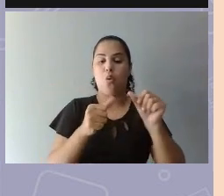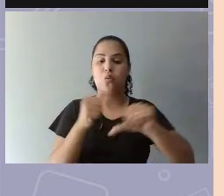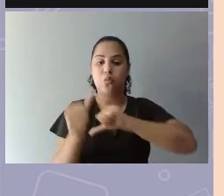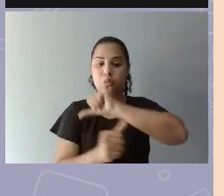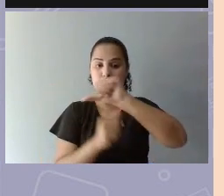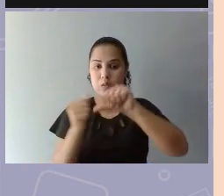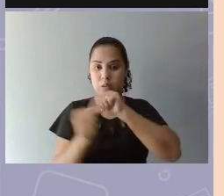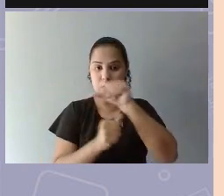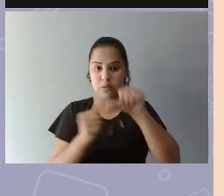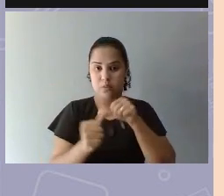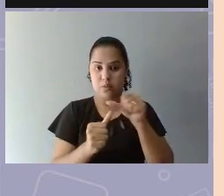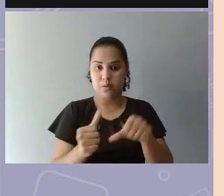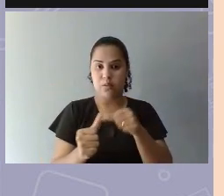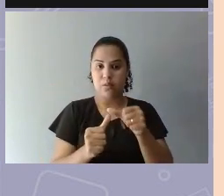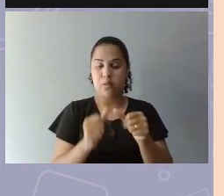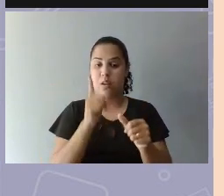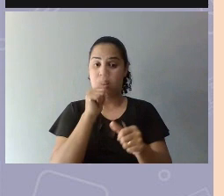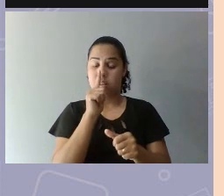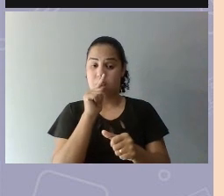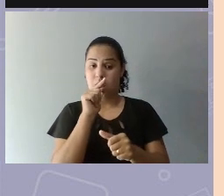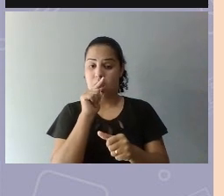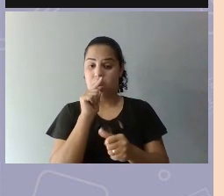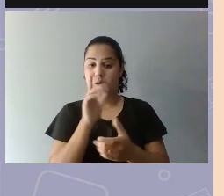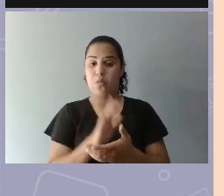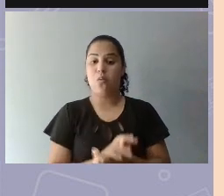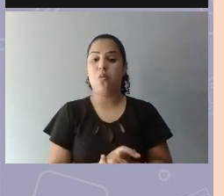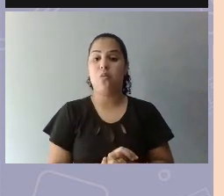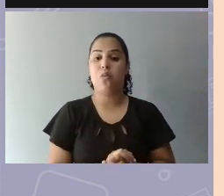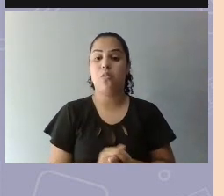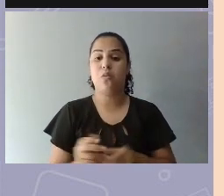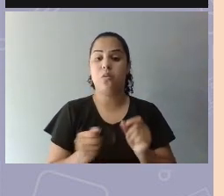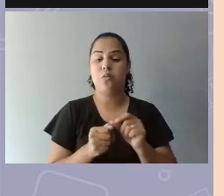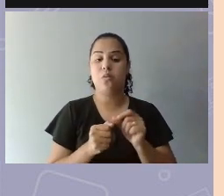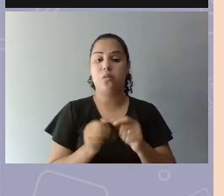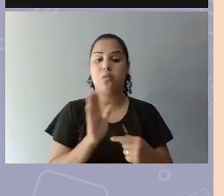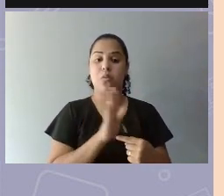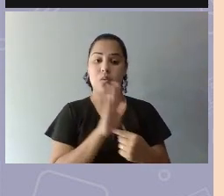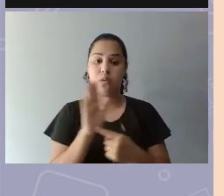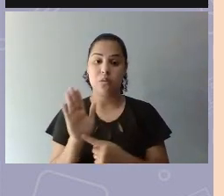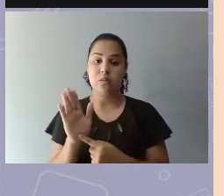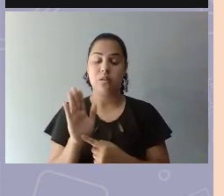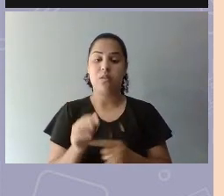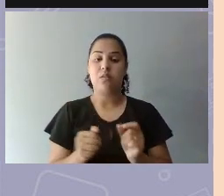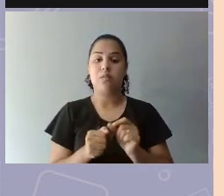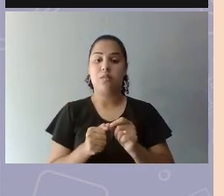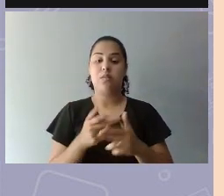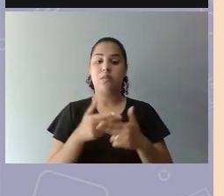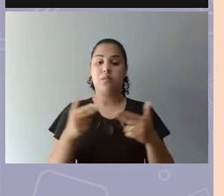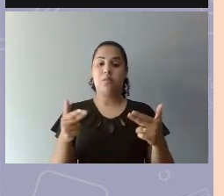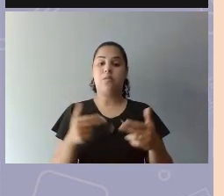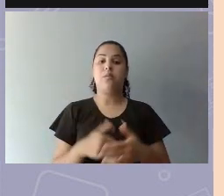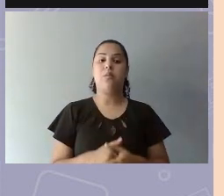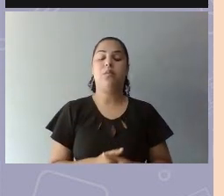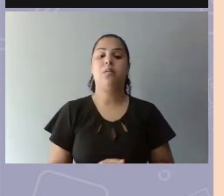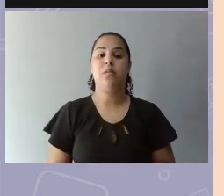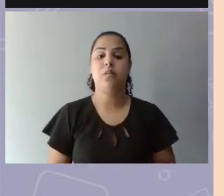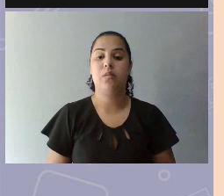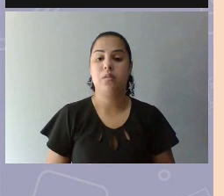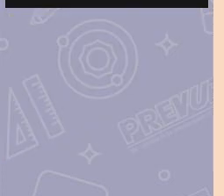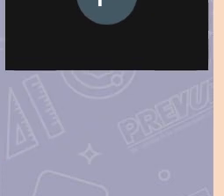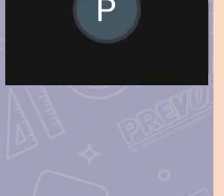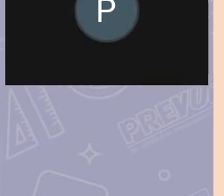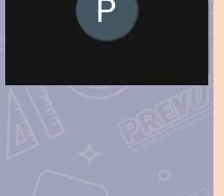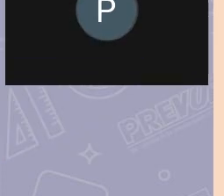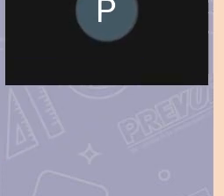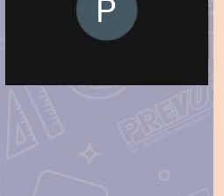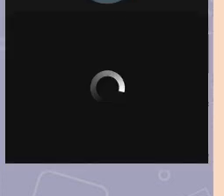da água e ela vai sair das células e ele desidrata as células microbianas e os micro-organismos acabam morrendo não resistem não conseguem